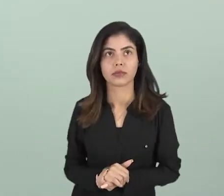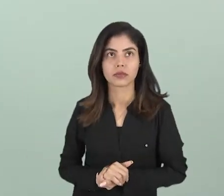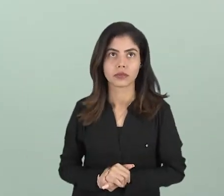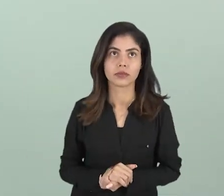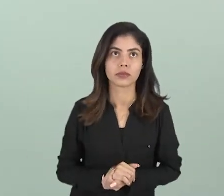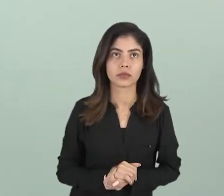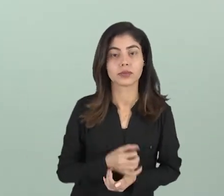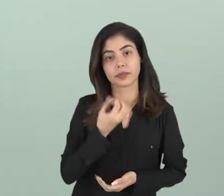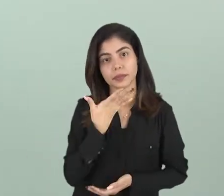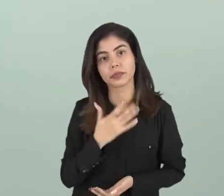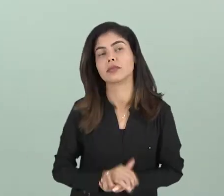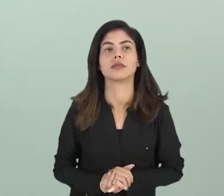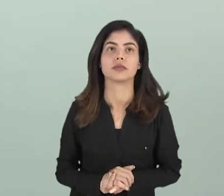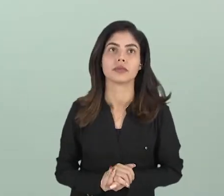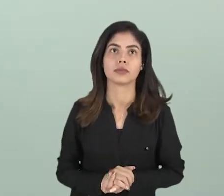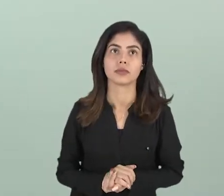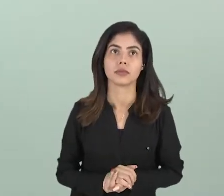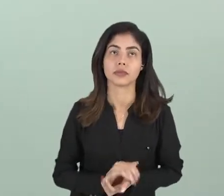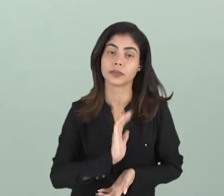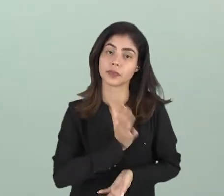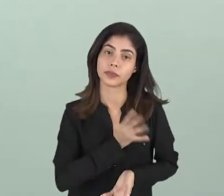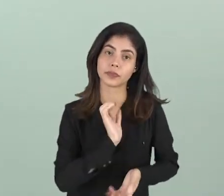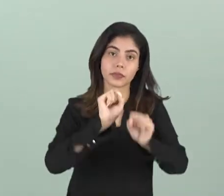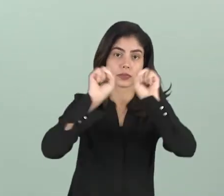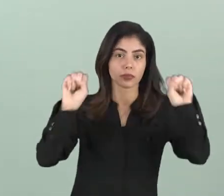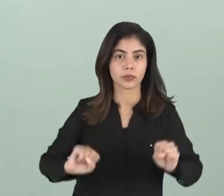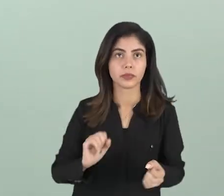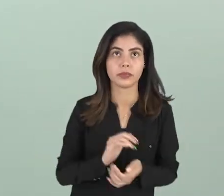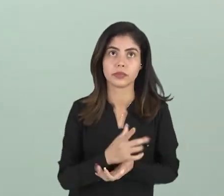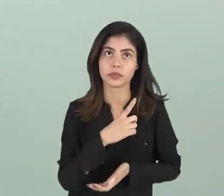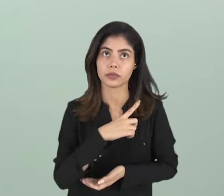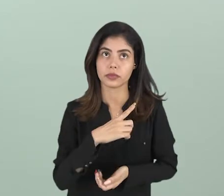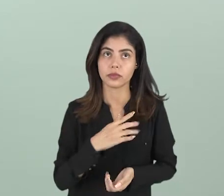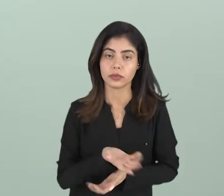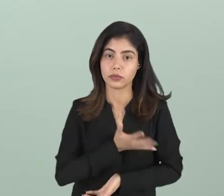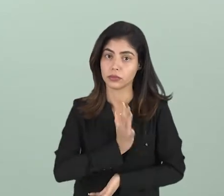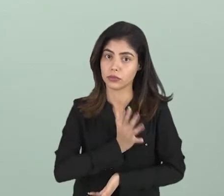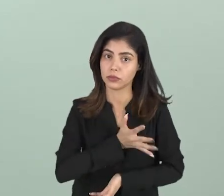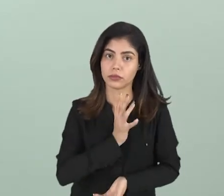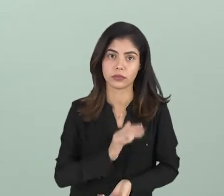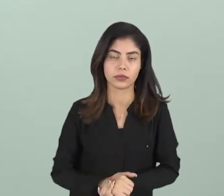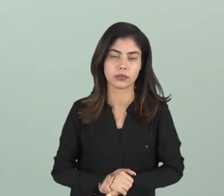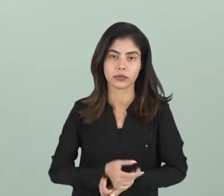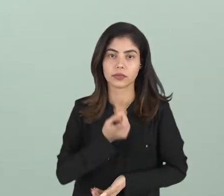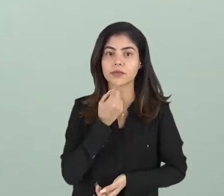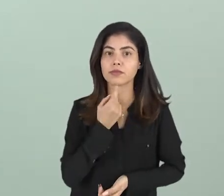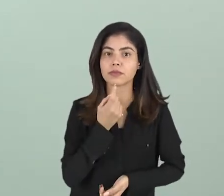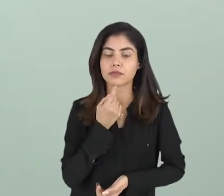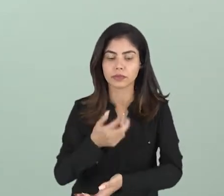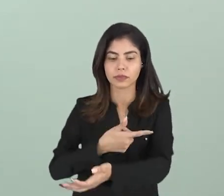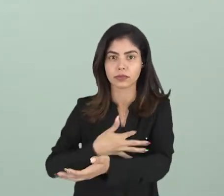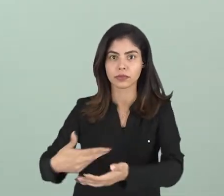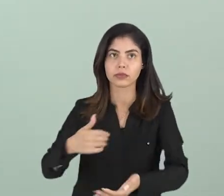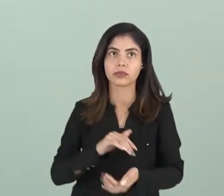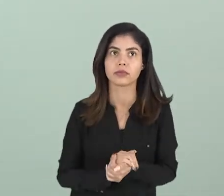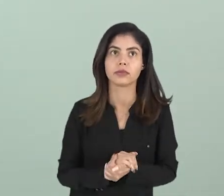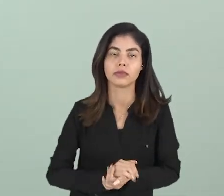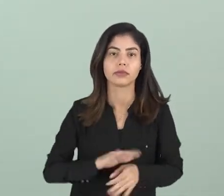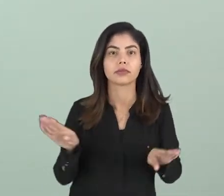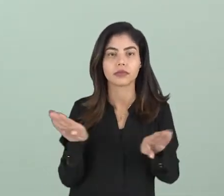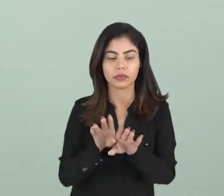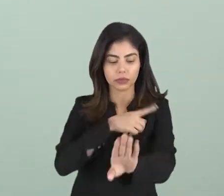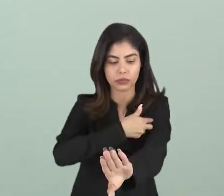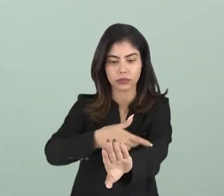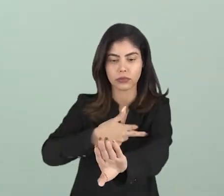humano. Bom, o sistema cardiovascular, ele é constituído pelo coração, o sangue e os vasos